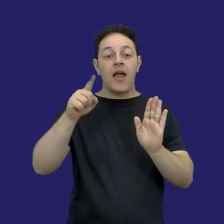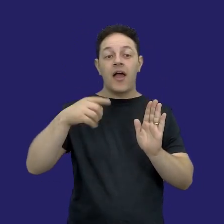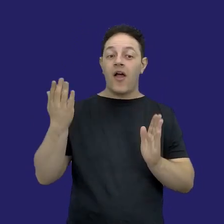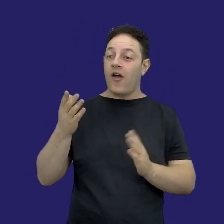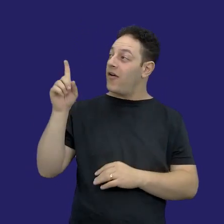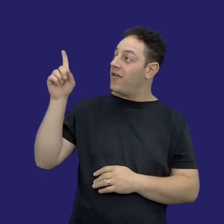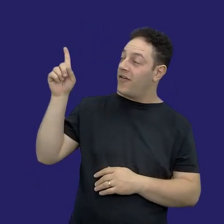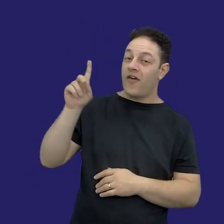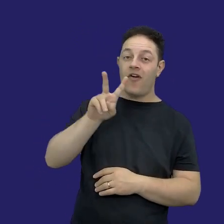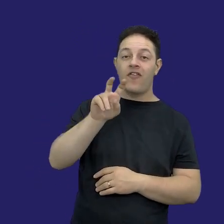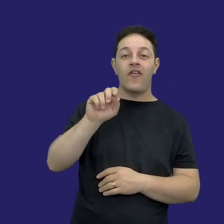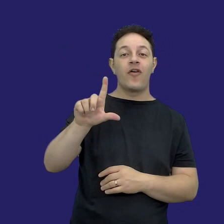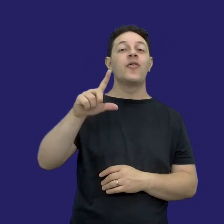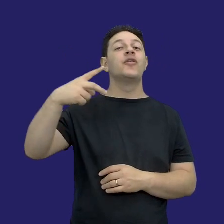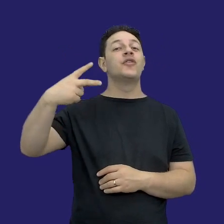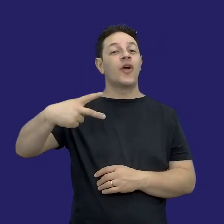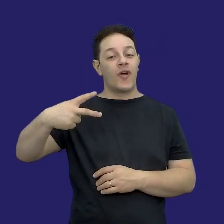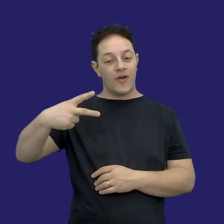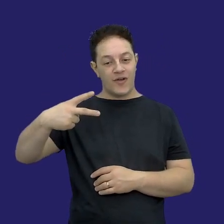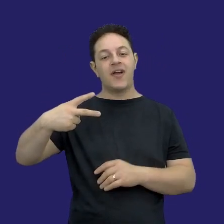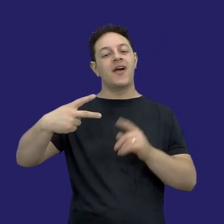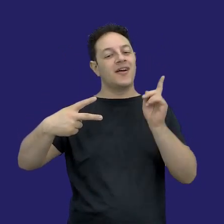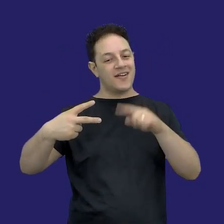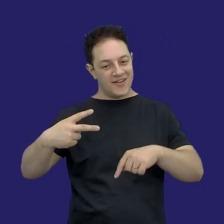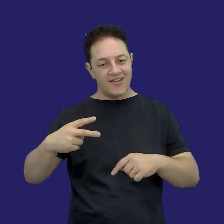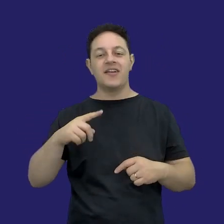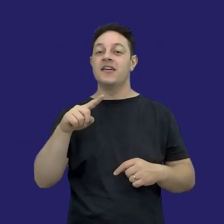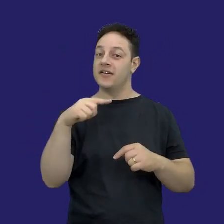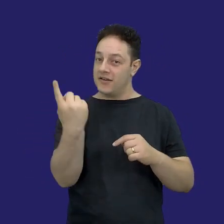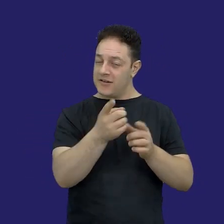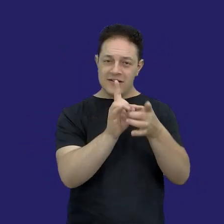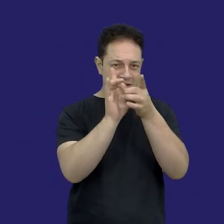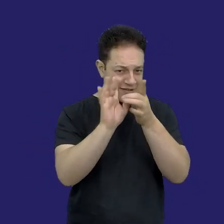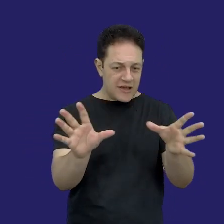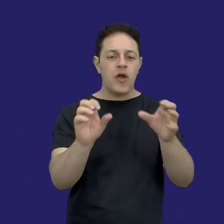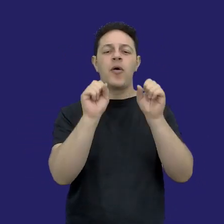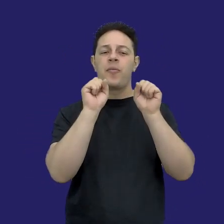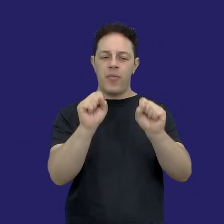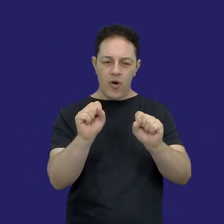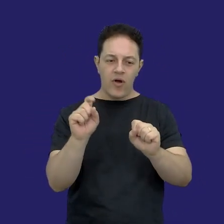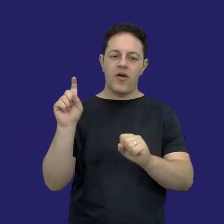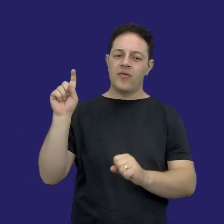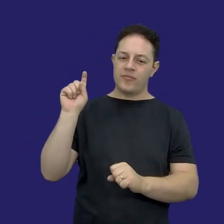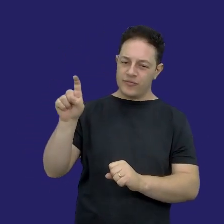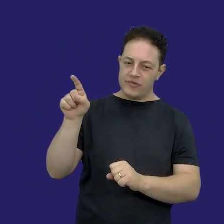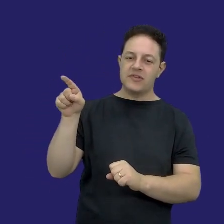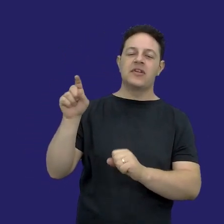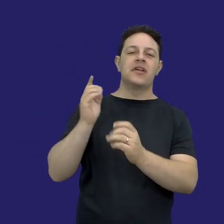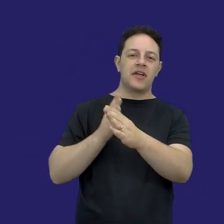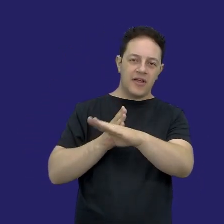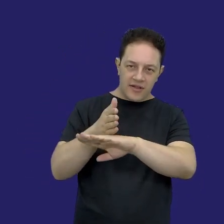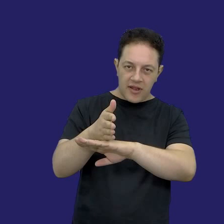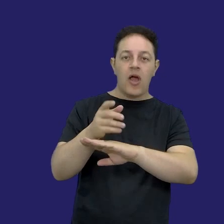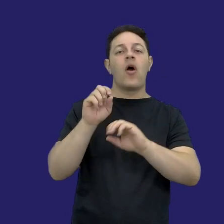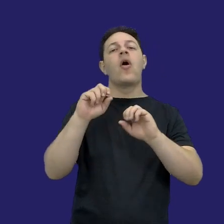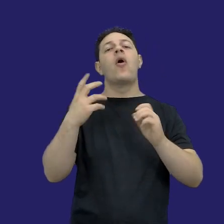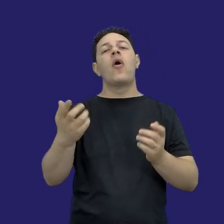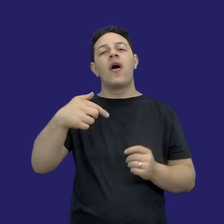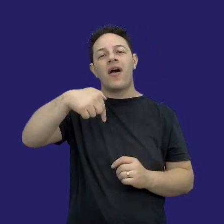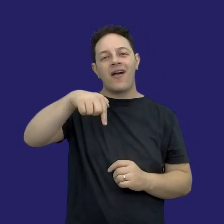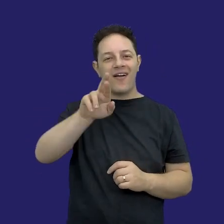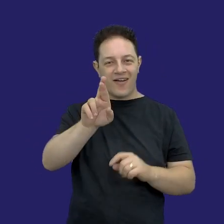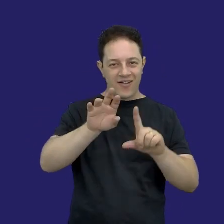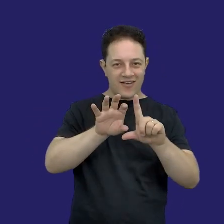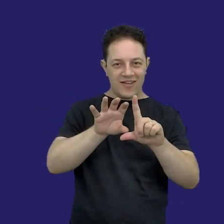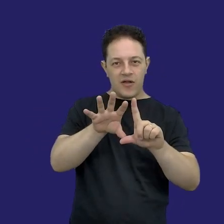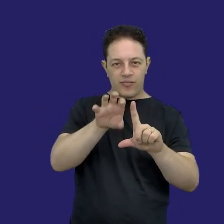2 agora, já está disponível, então você pode clicar aqui ou usar o QR Code